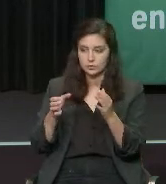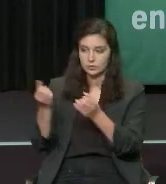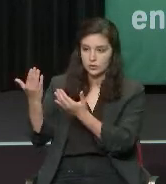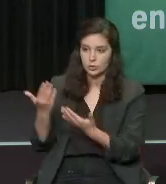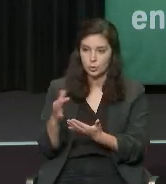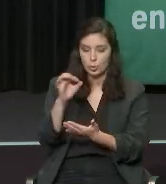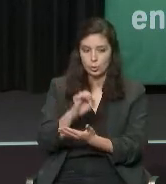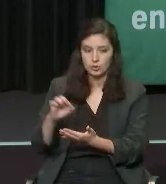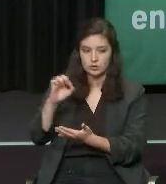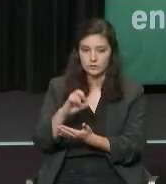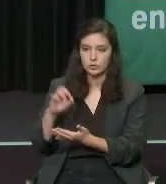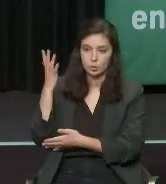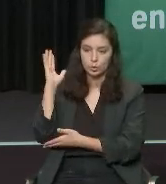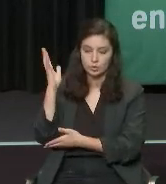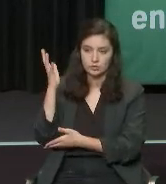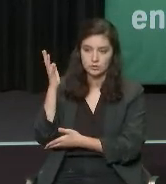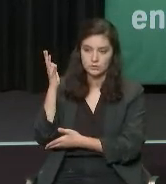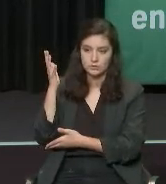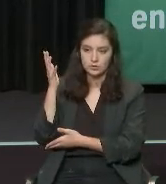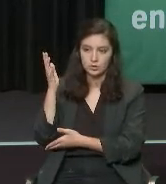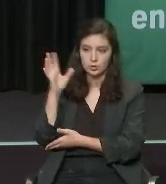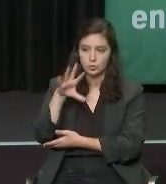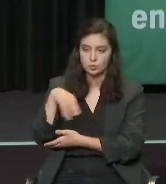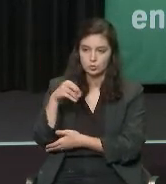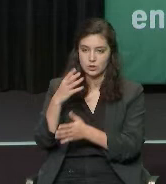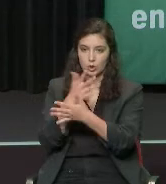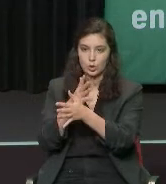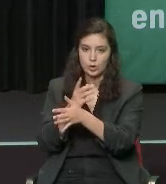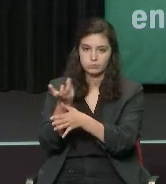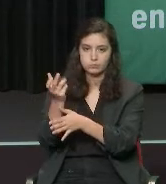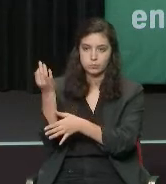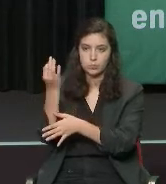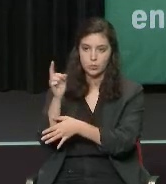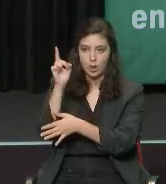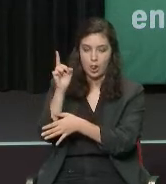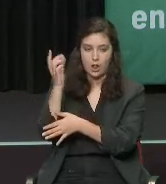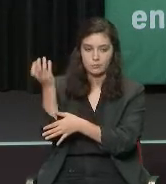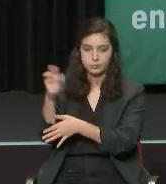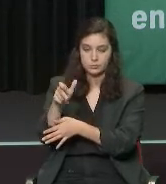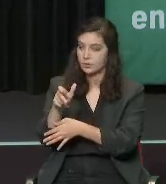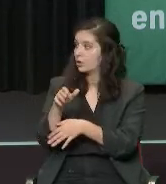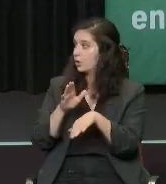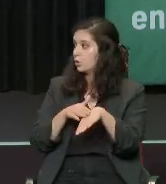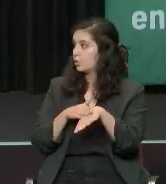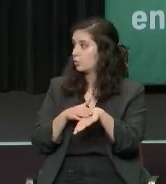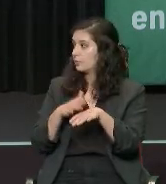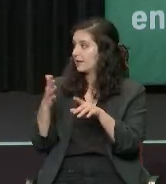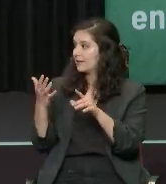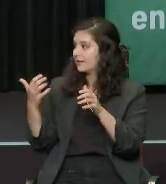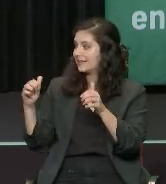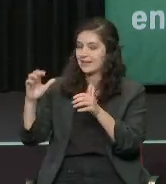do 8º Congresso Mundial de Incêndios, que vai acontecer no Porto. Se calhar é porque foram campeões,